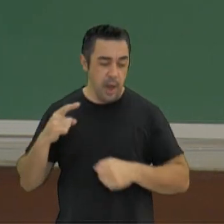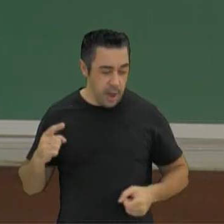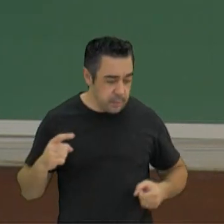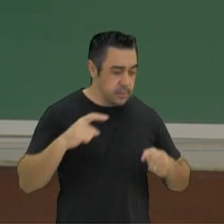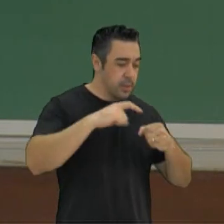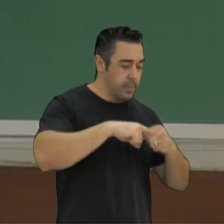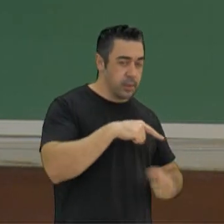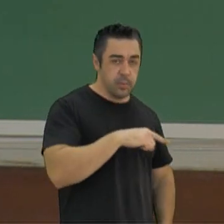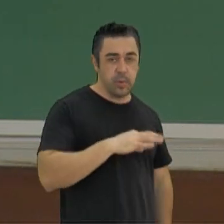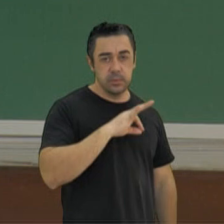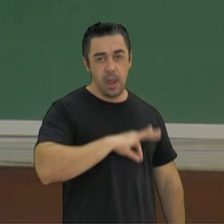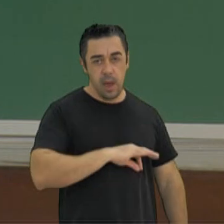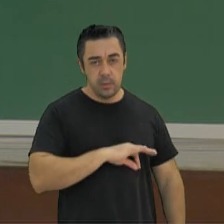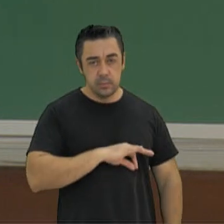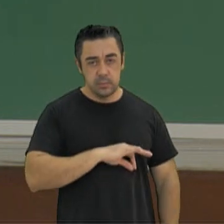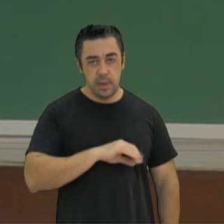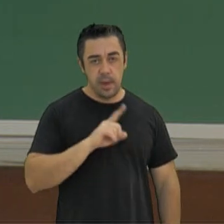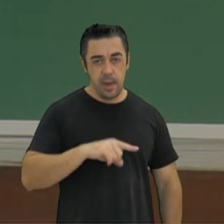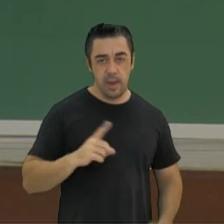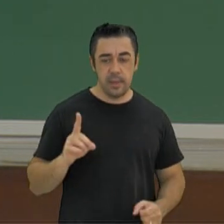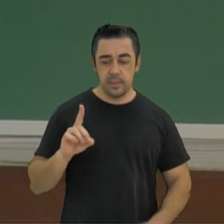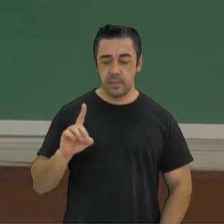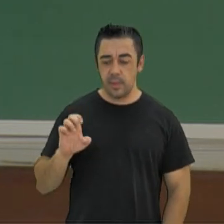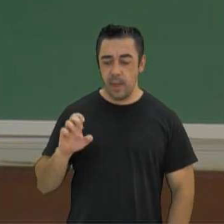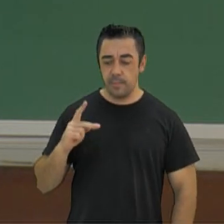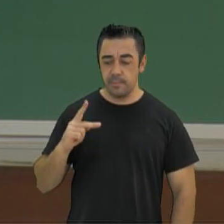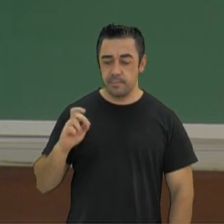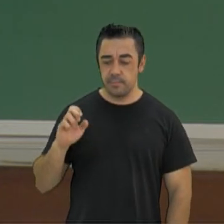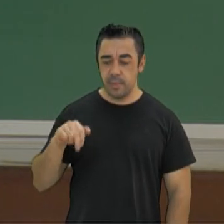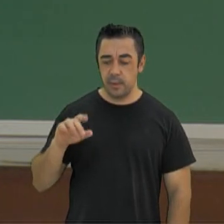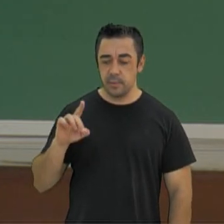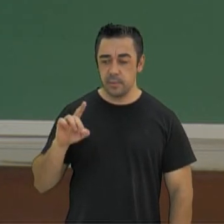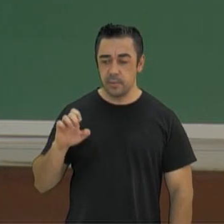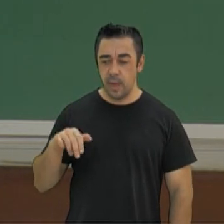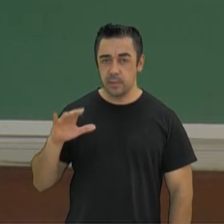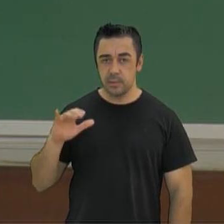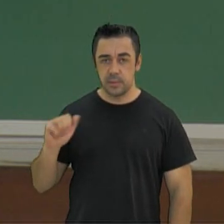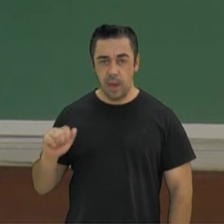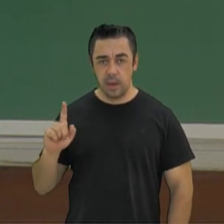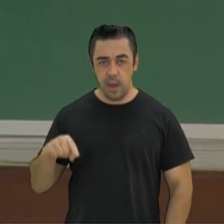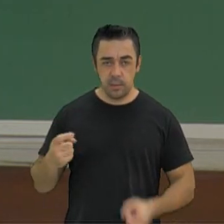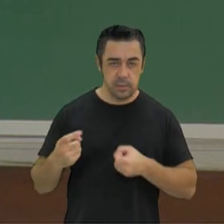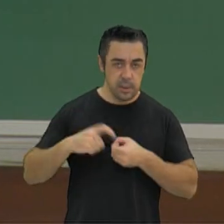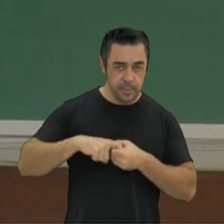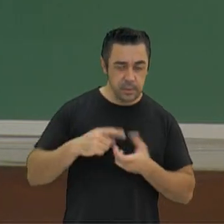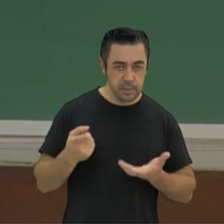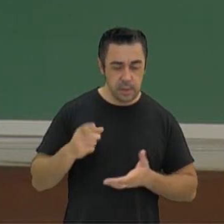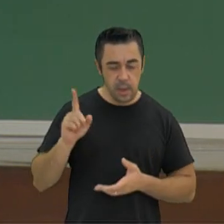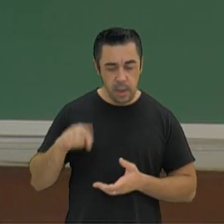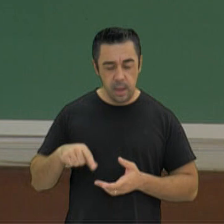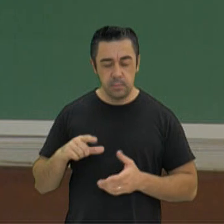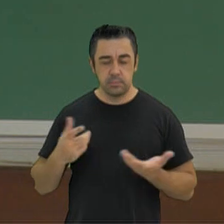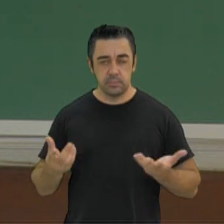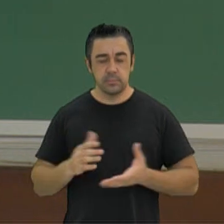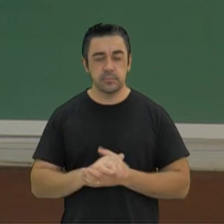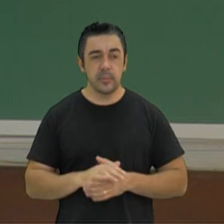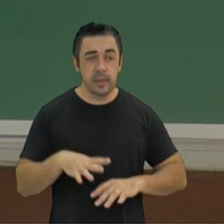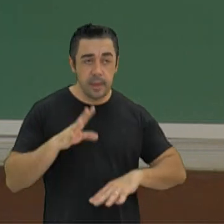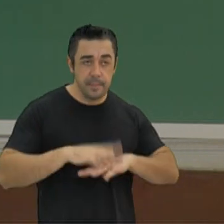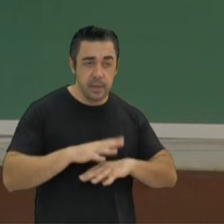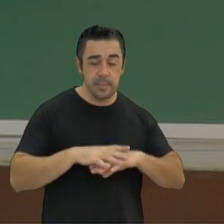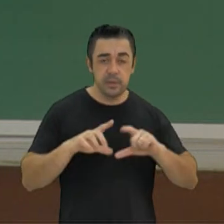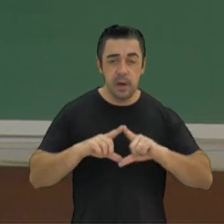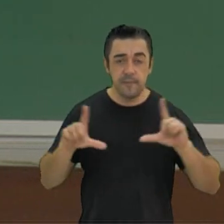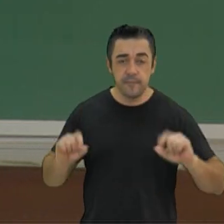Essa ideia de dependência na palavra função é o que interessa para nós aqui na matemática. Então, na matemática,